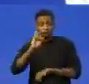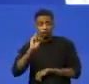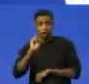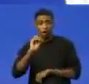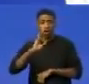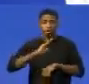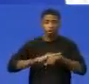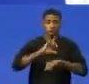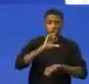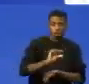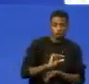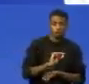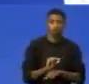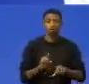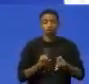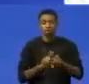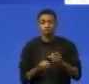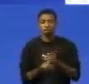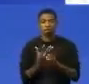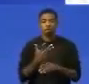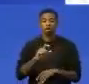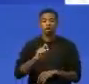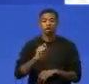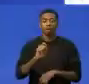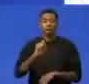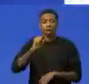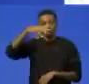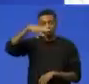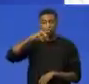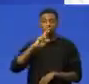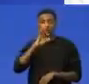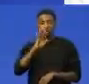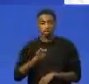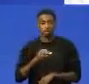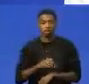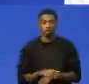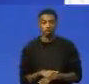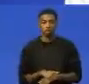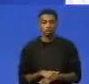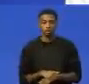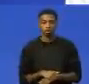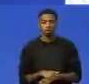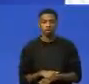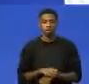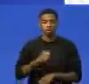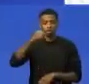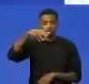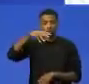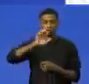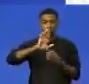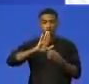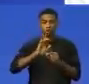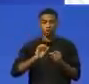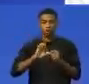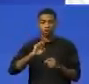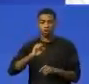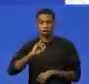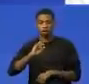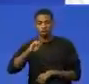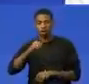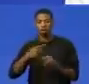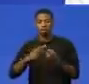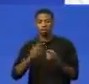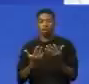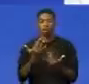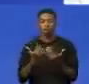menor, com liberação de fóton. Então, resposta B, emissão de fótons pelos cátions sódio, excitado por causa da